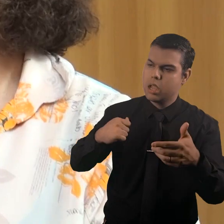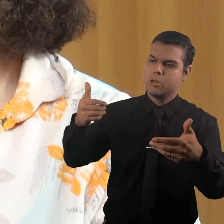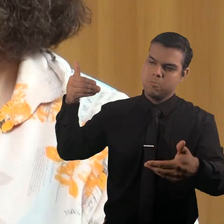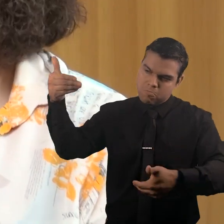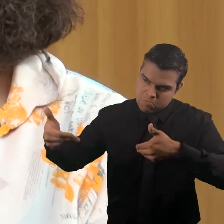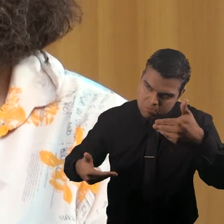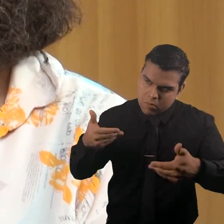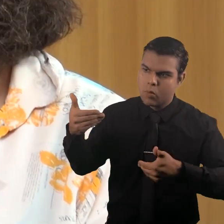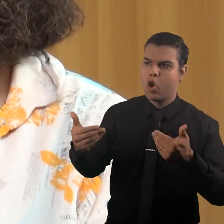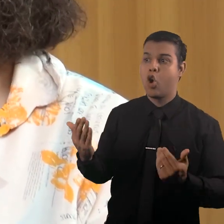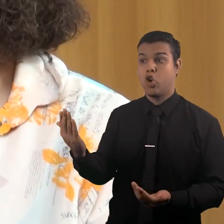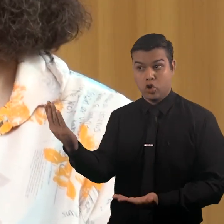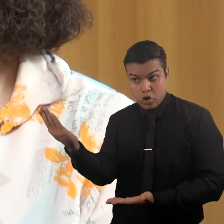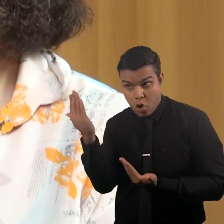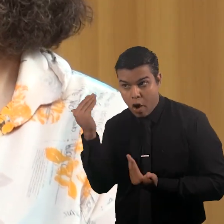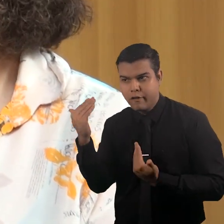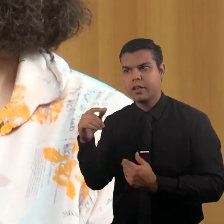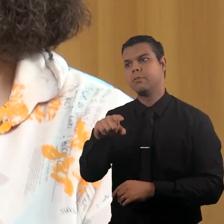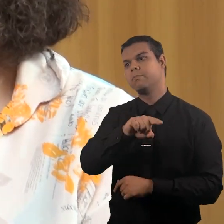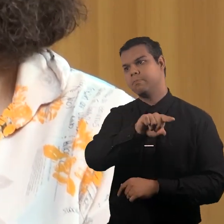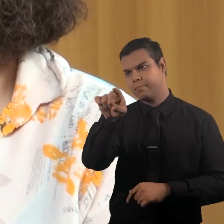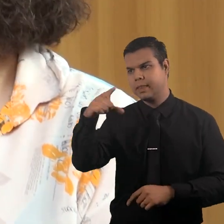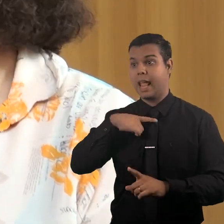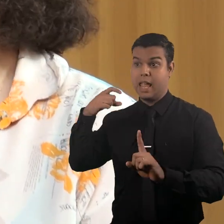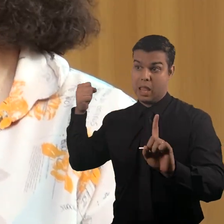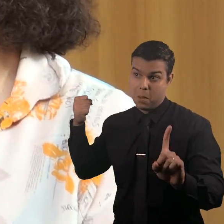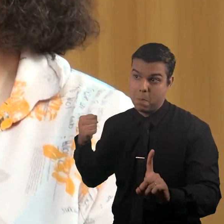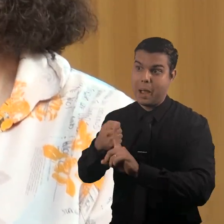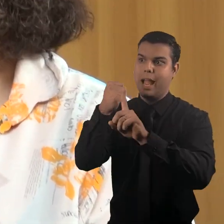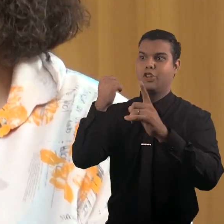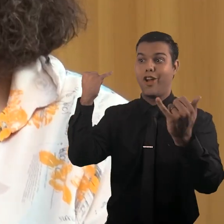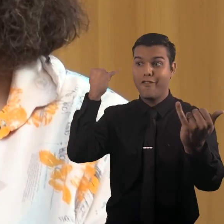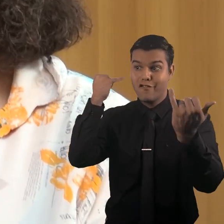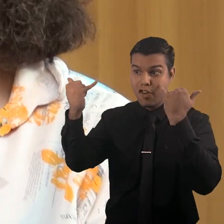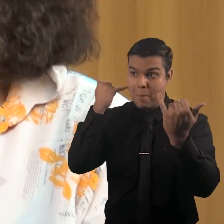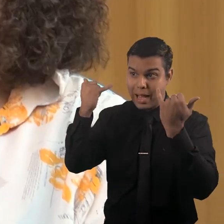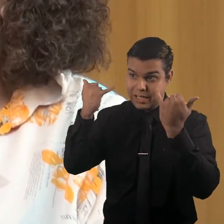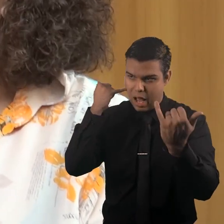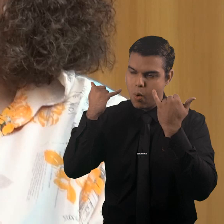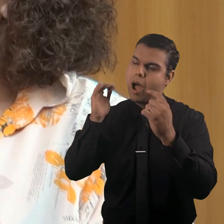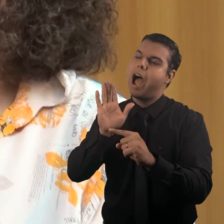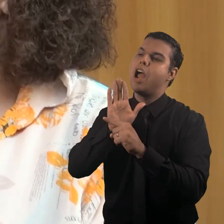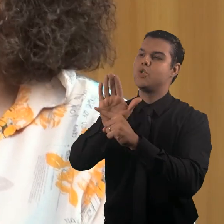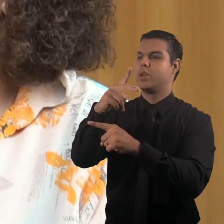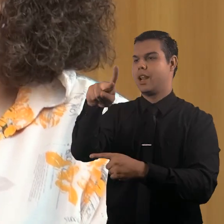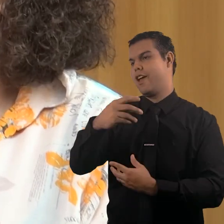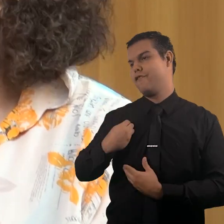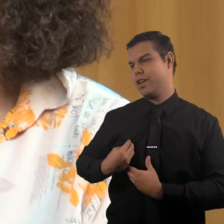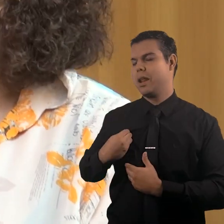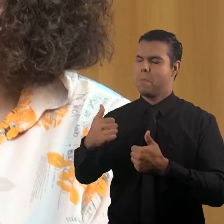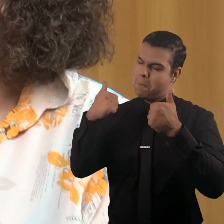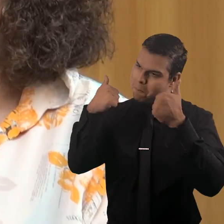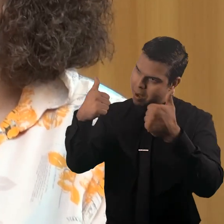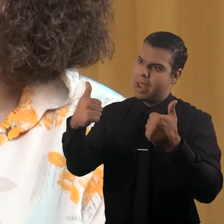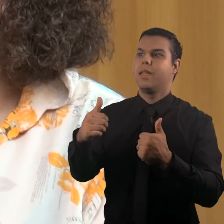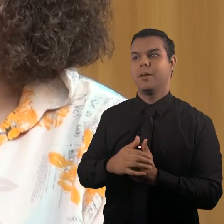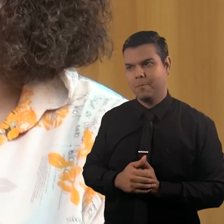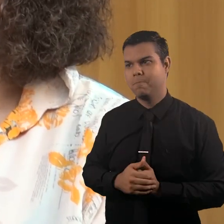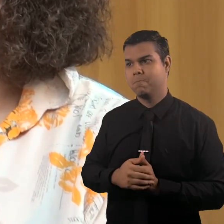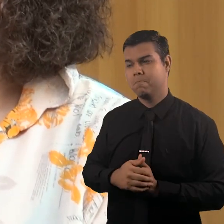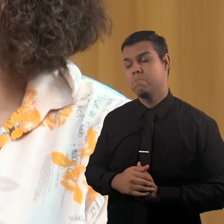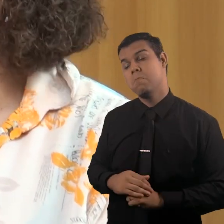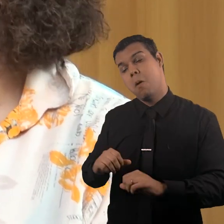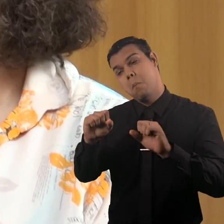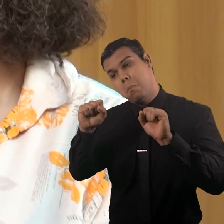ser acompanhadas, esses jovens que vão ser impactados com essa informação, isso vai fazer diferença na vida